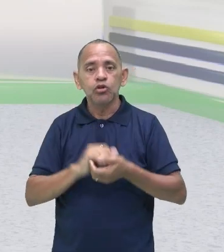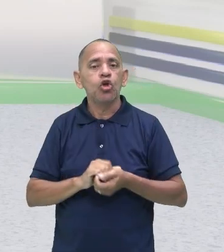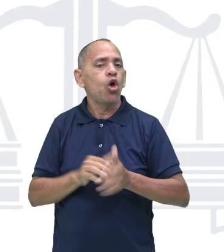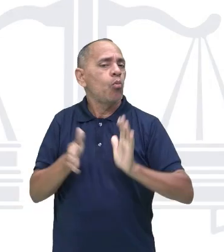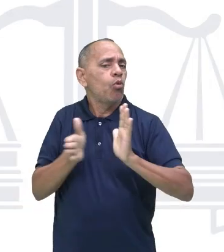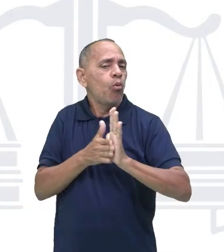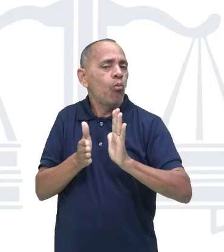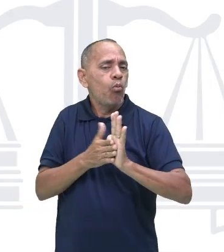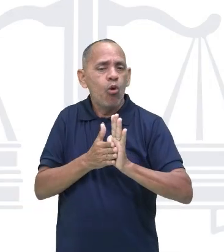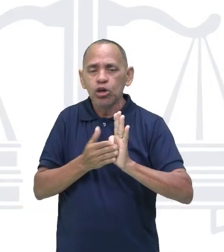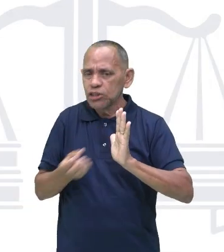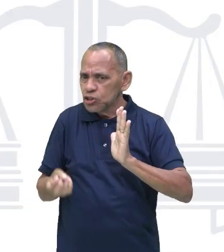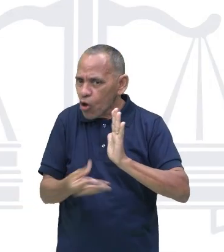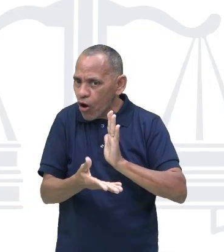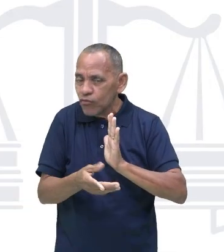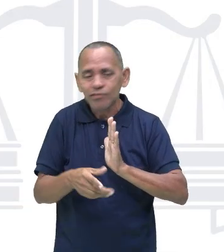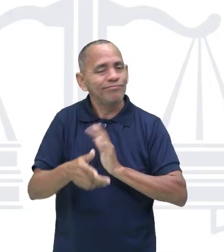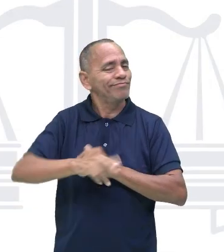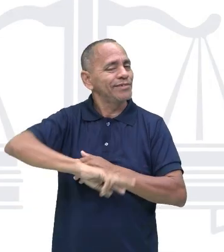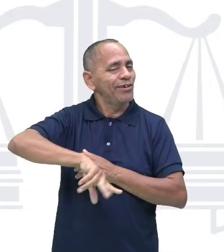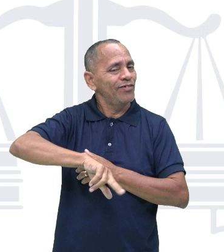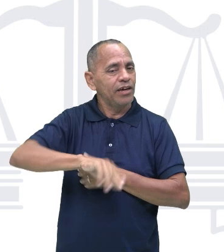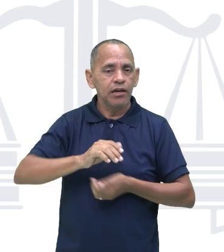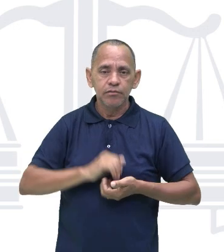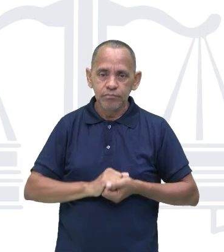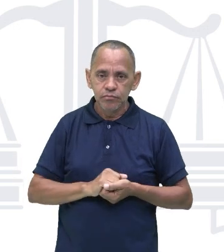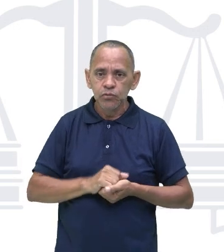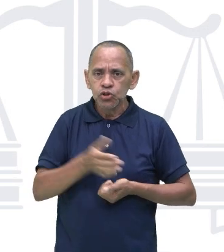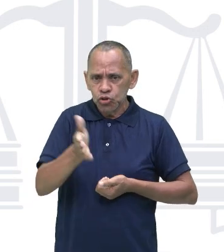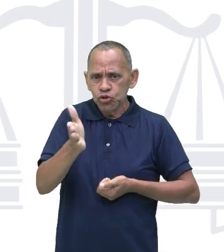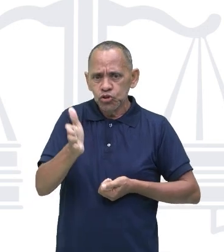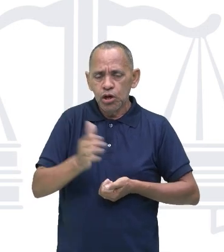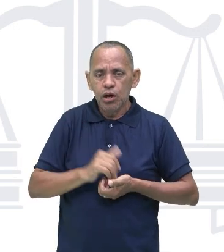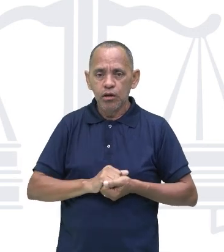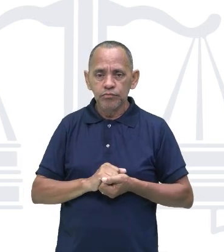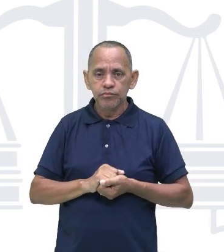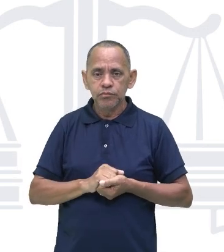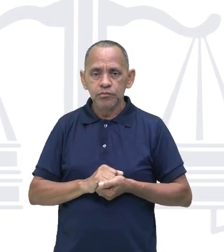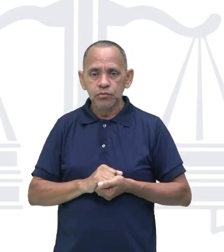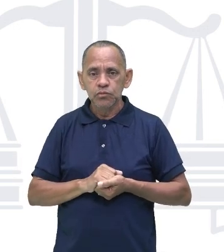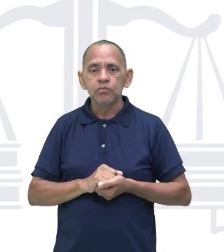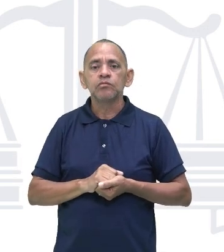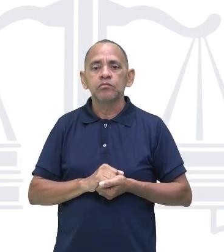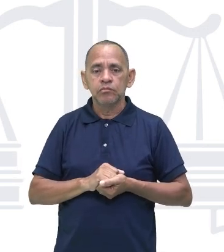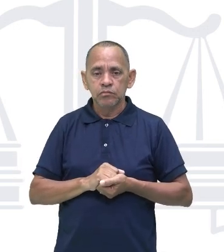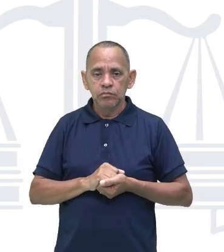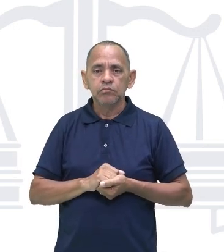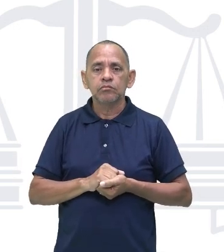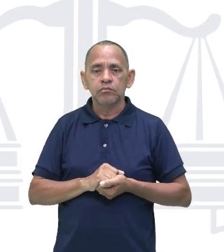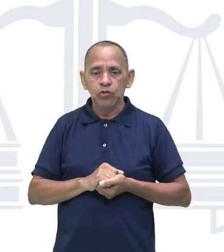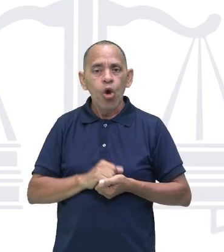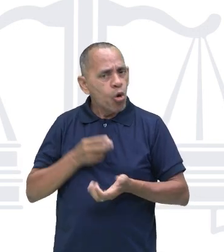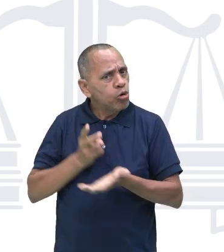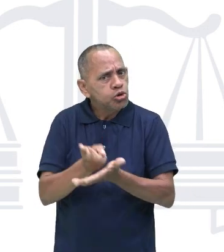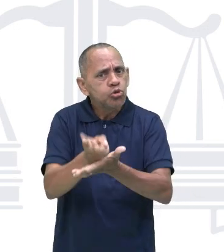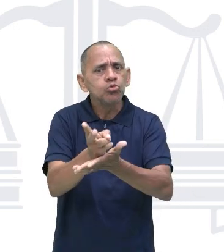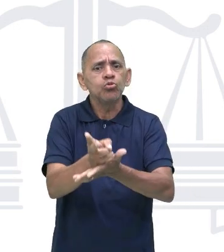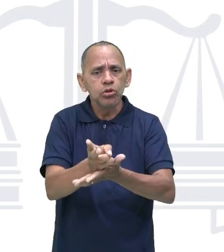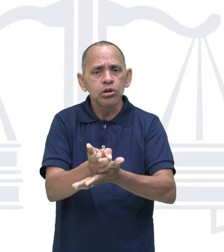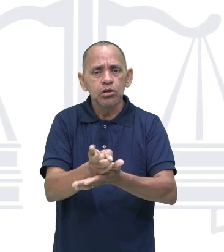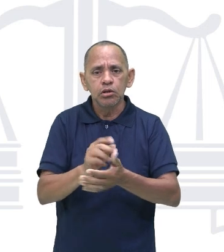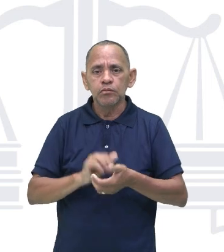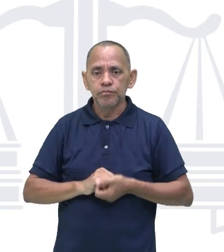nova proposta curricular. A proposta curricular do Estado, ela ainda é vigente, ela está vigente, tá